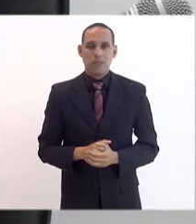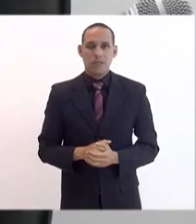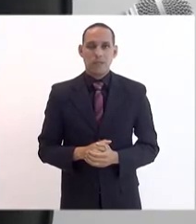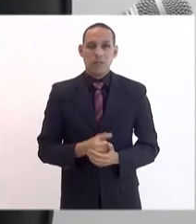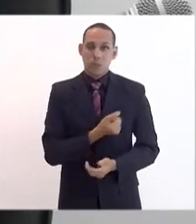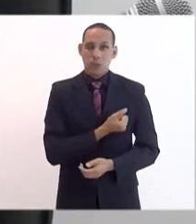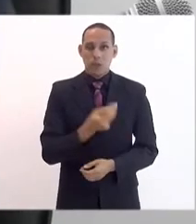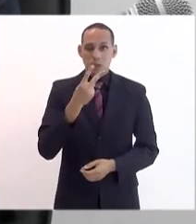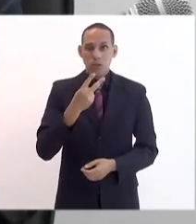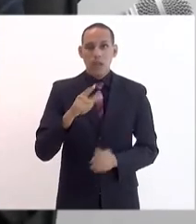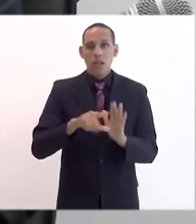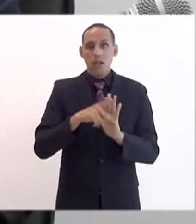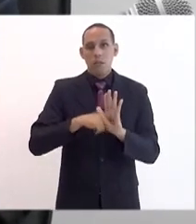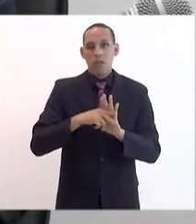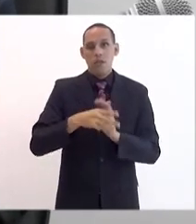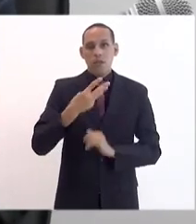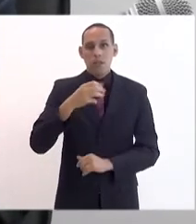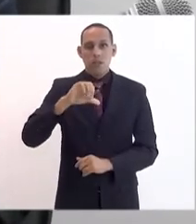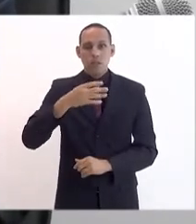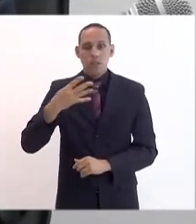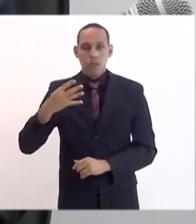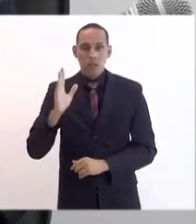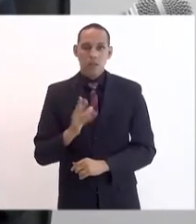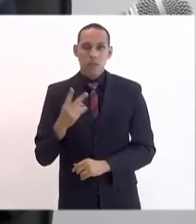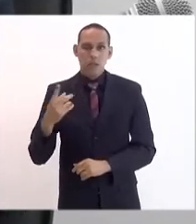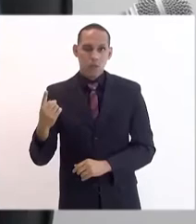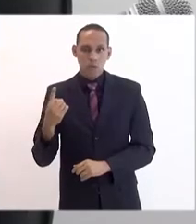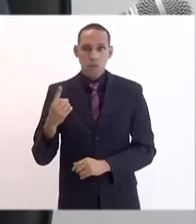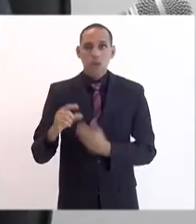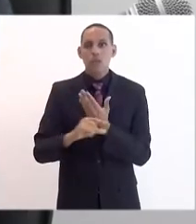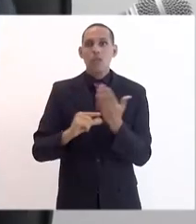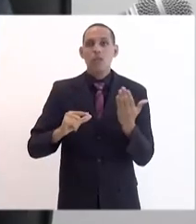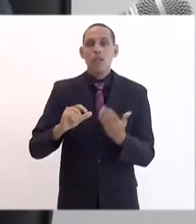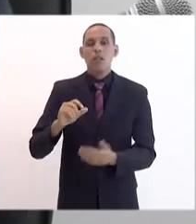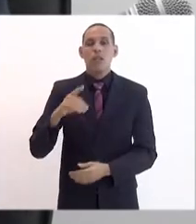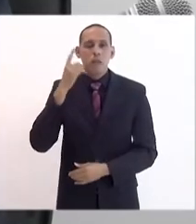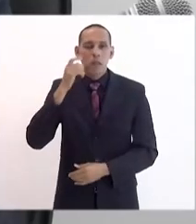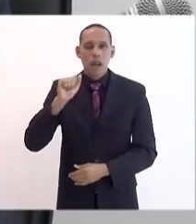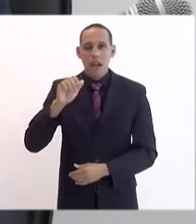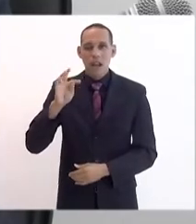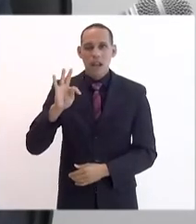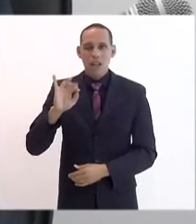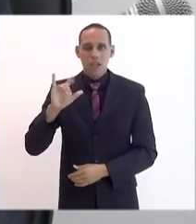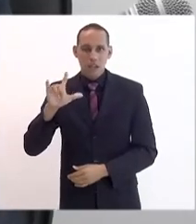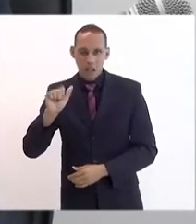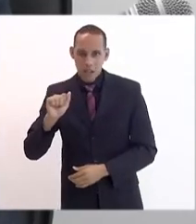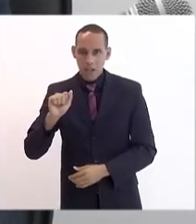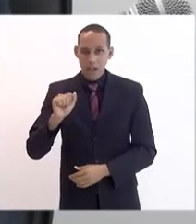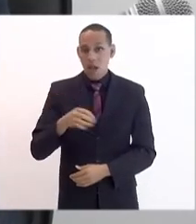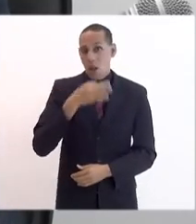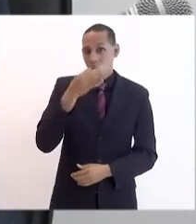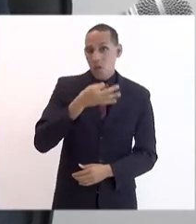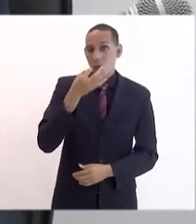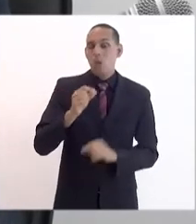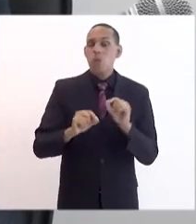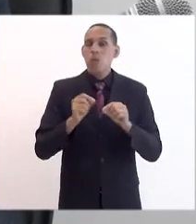2. Projeto de lei 3944-2021, autoria do deputado Átila Nunes. O parecer é